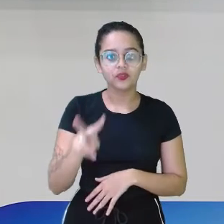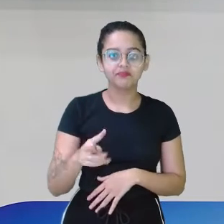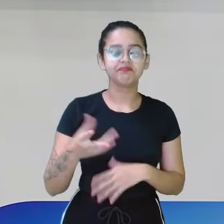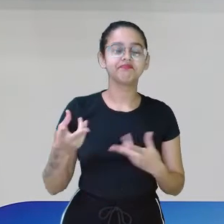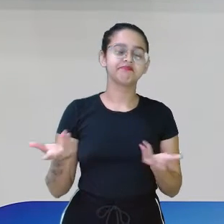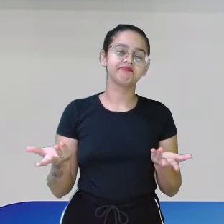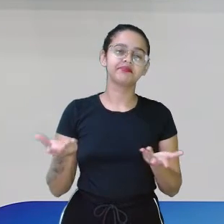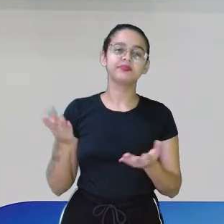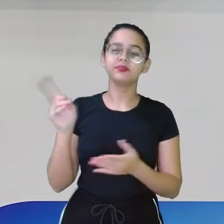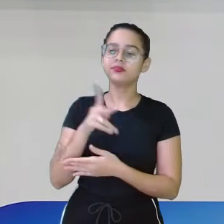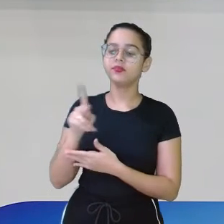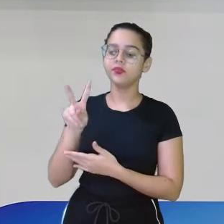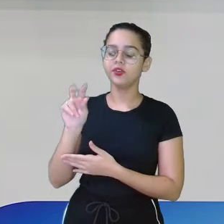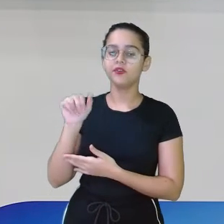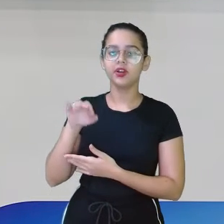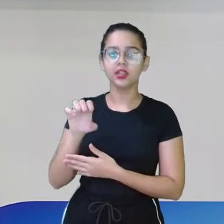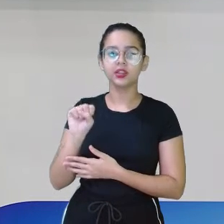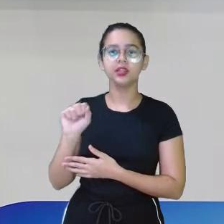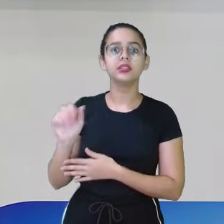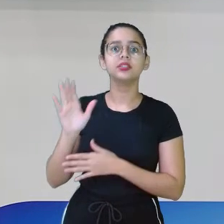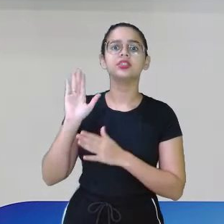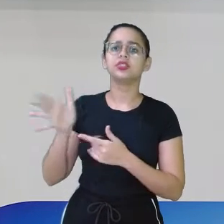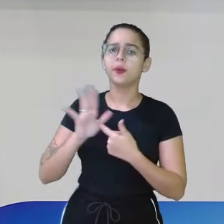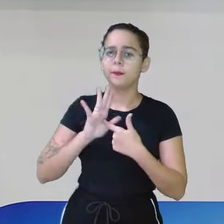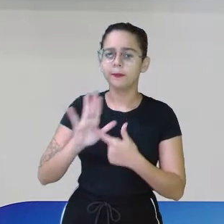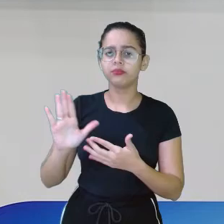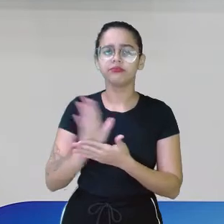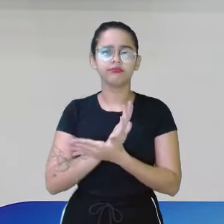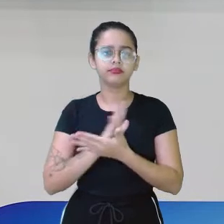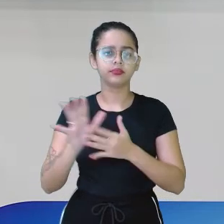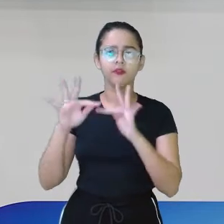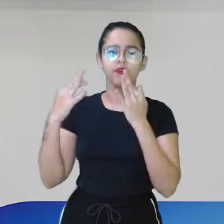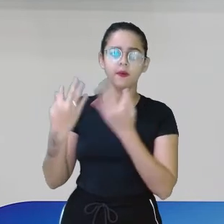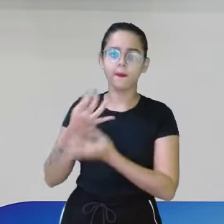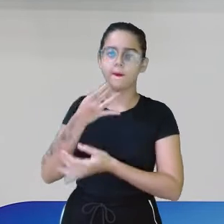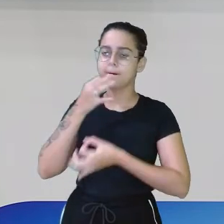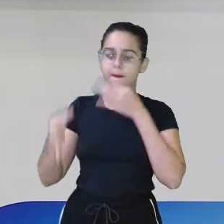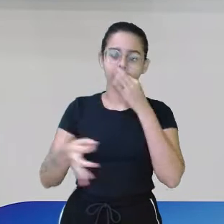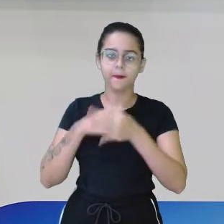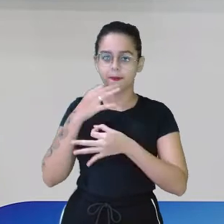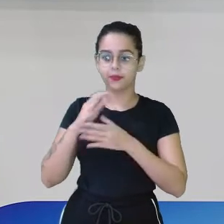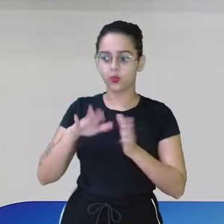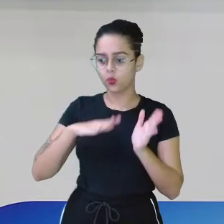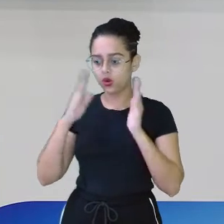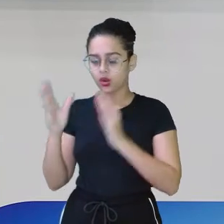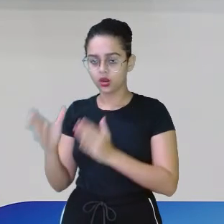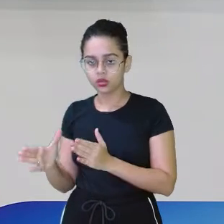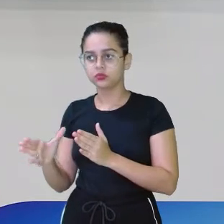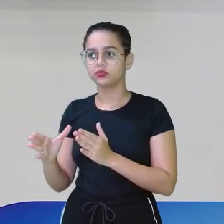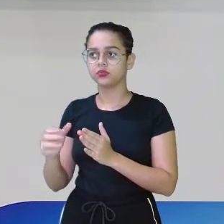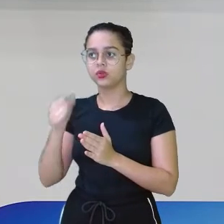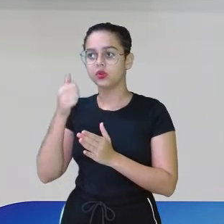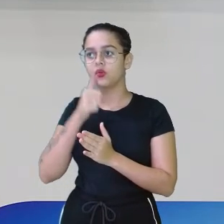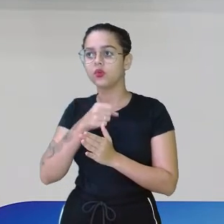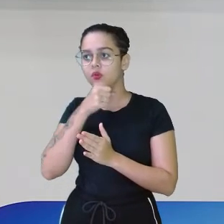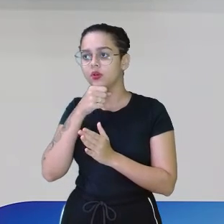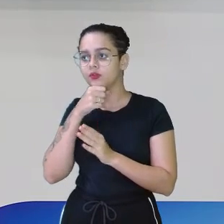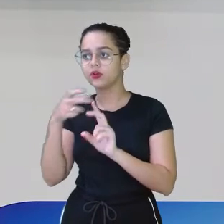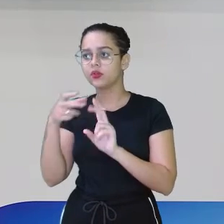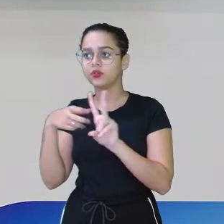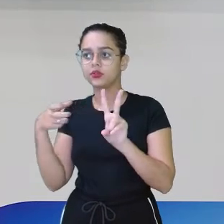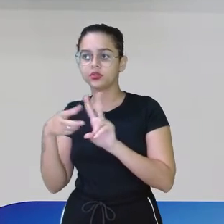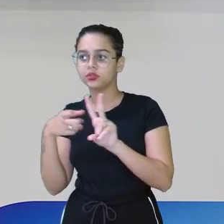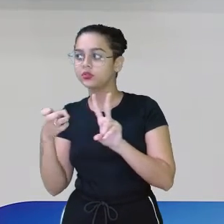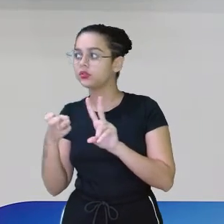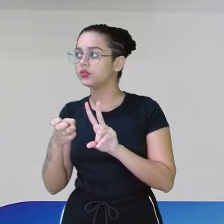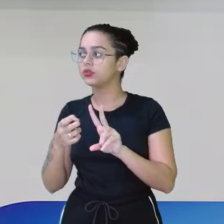A professora Vanessa já trouxe aí essas questões familiares, né? Um lado, a avó indígena, né? A